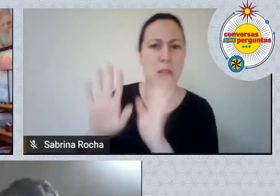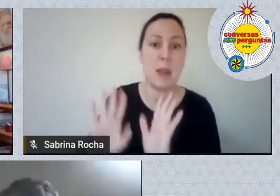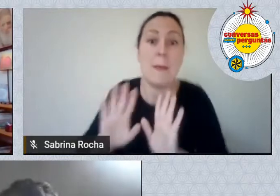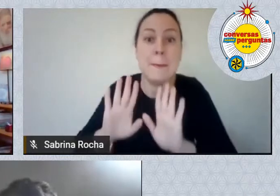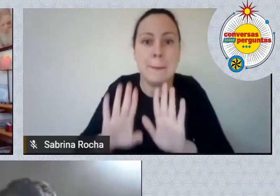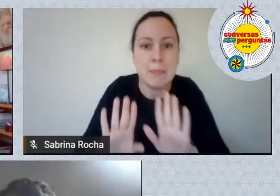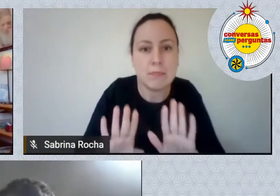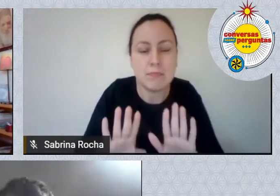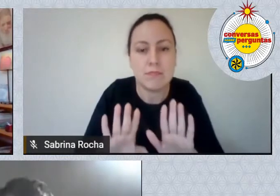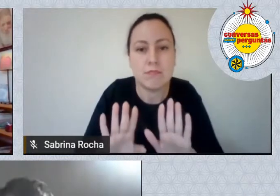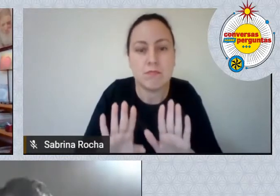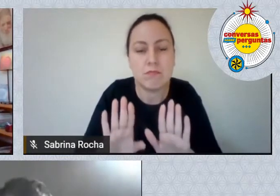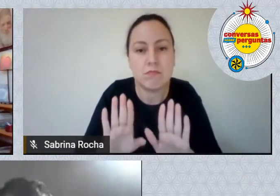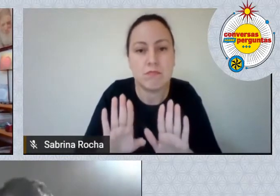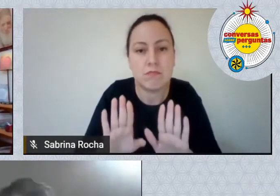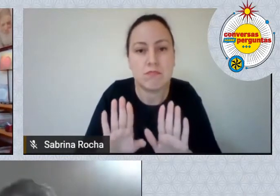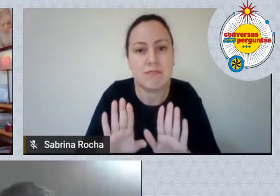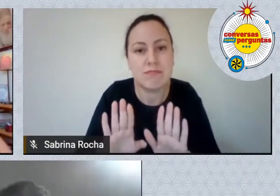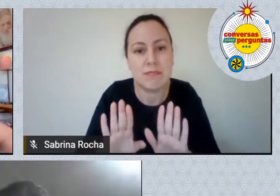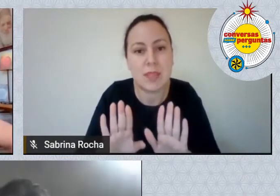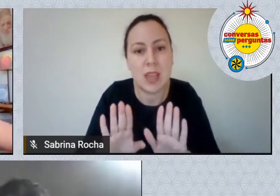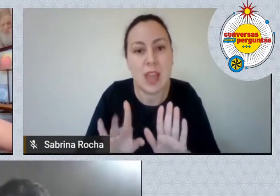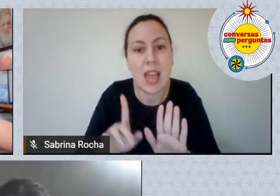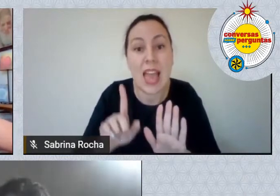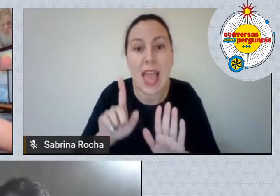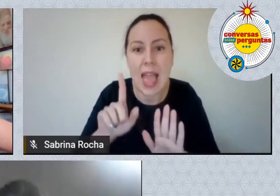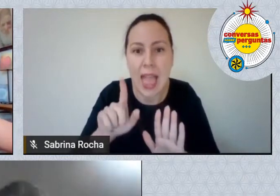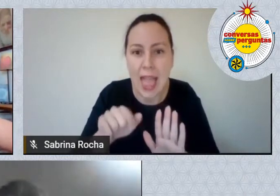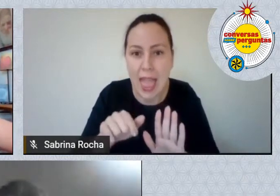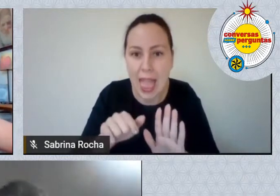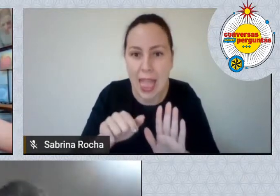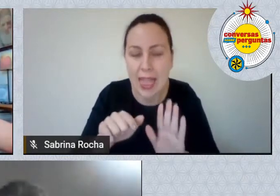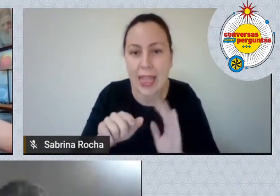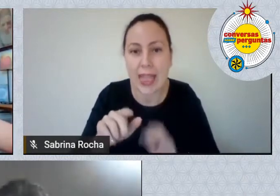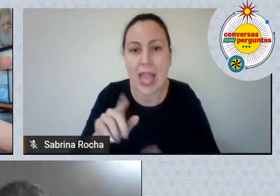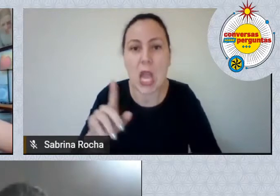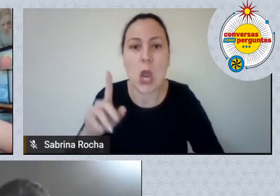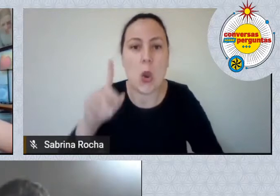é composta por uma rotina, por uma route em